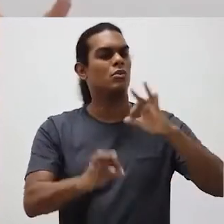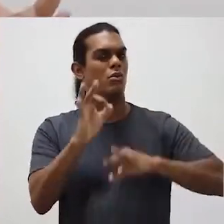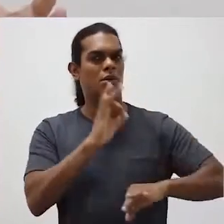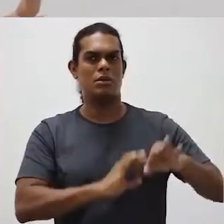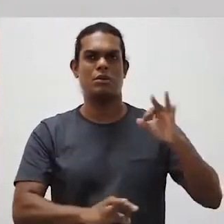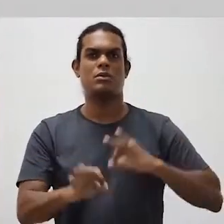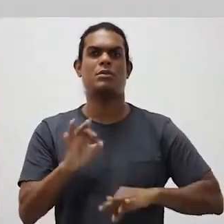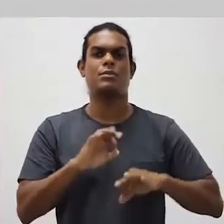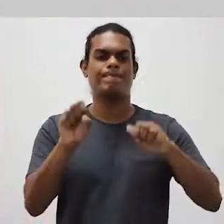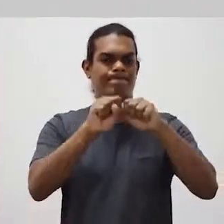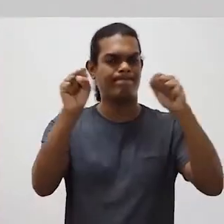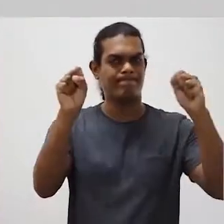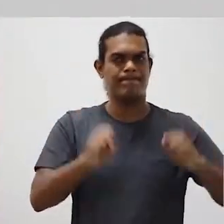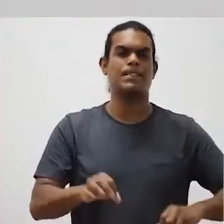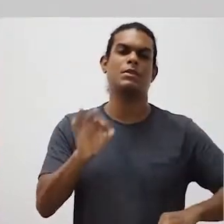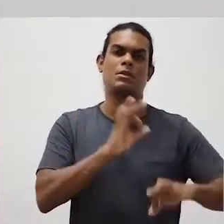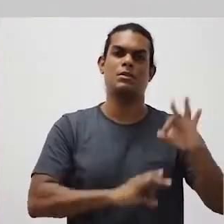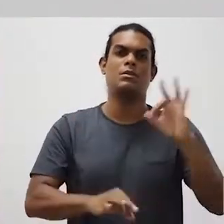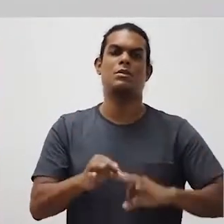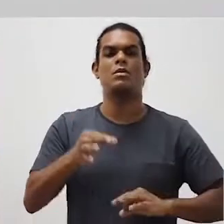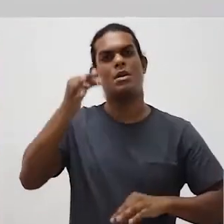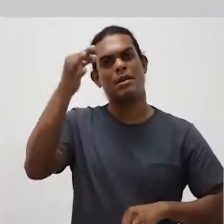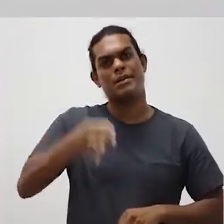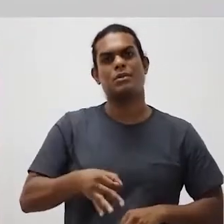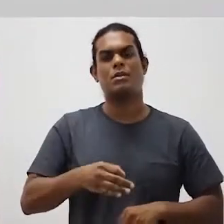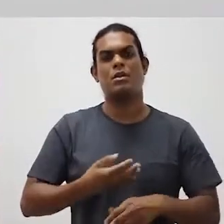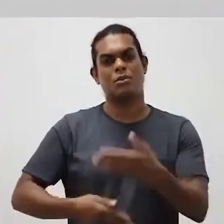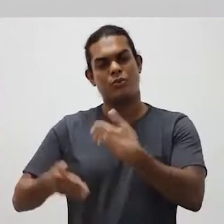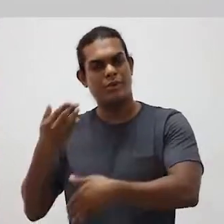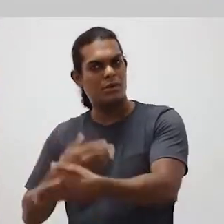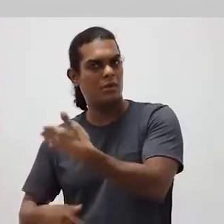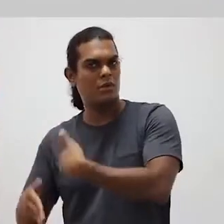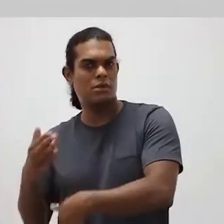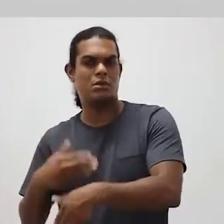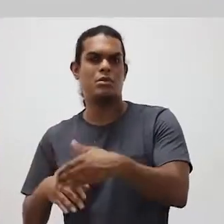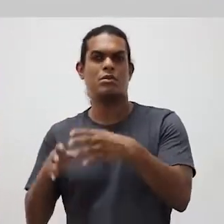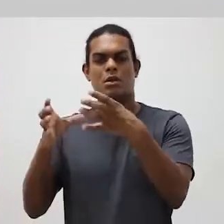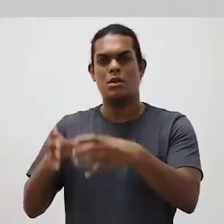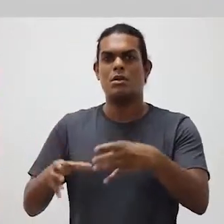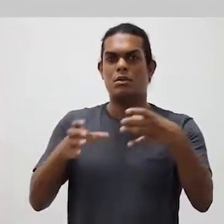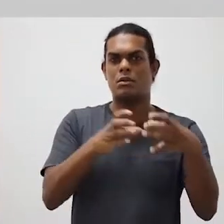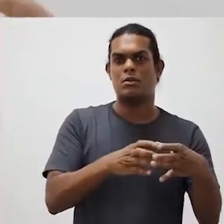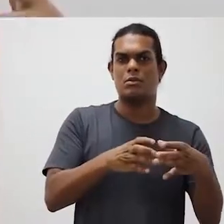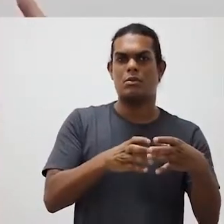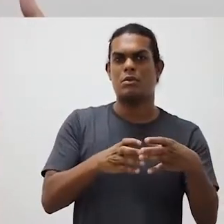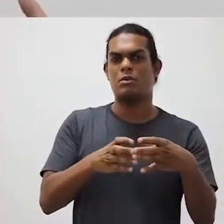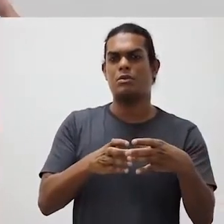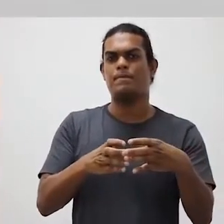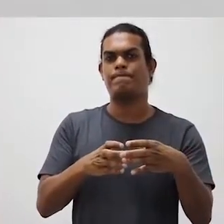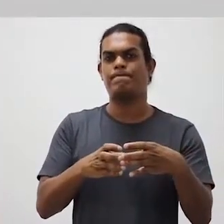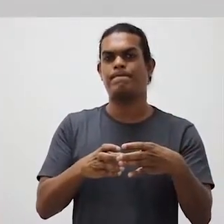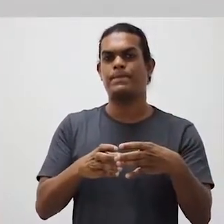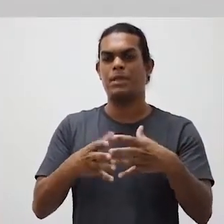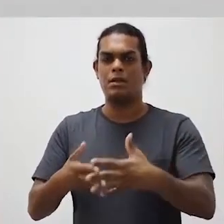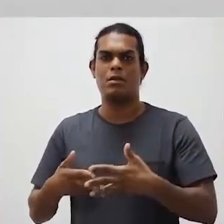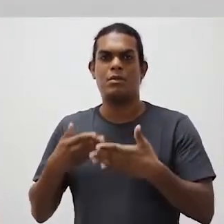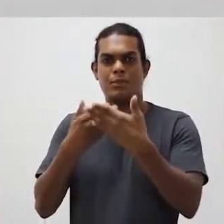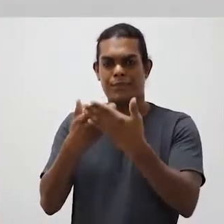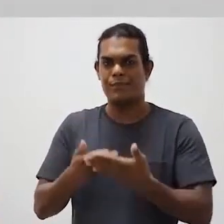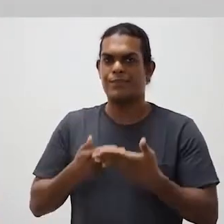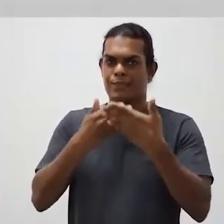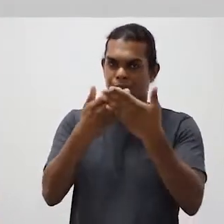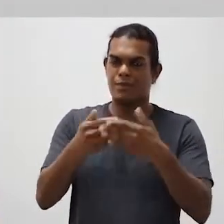um sistema que eu tenho, uma interação entre o transporte modal marítimo, o modal ferroviário e o